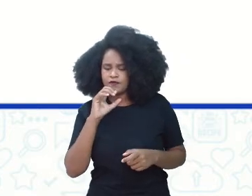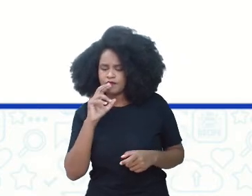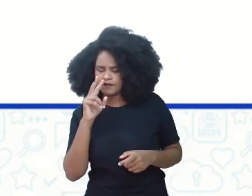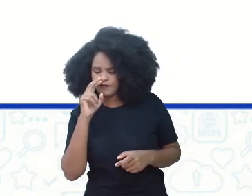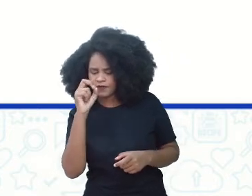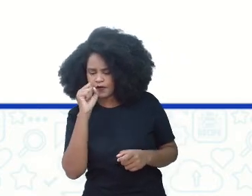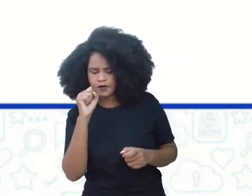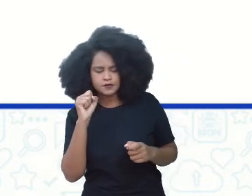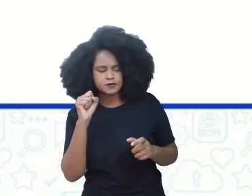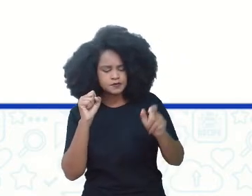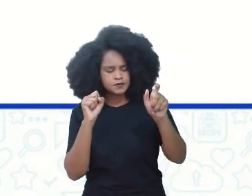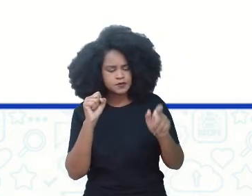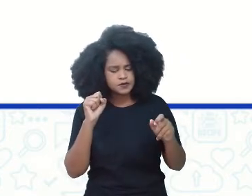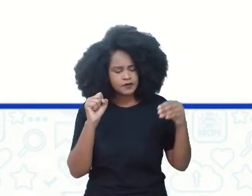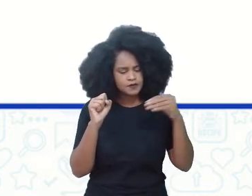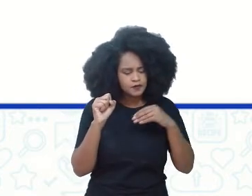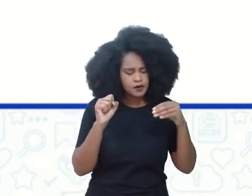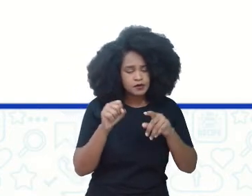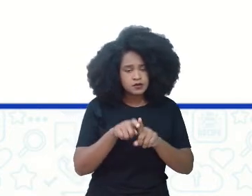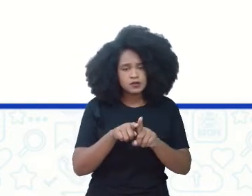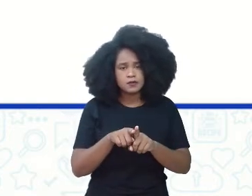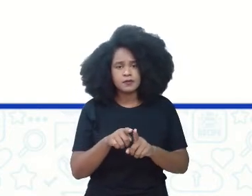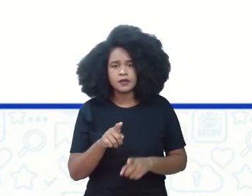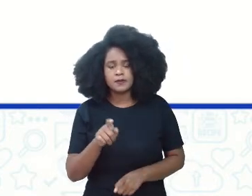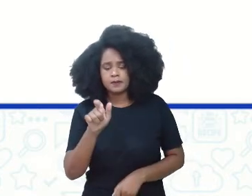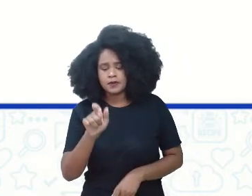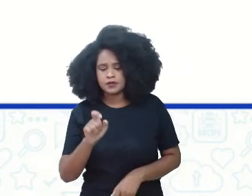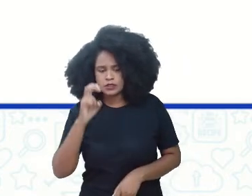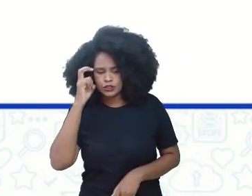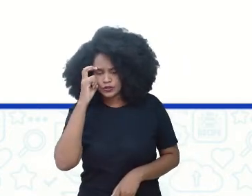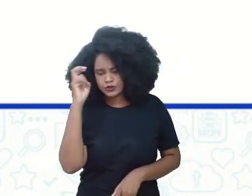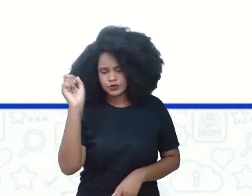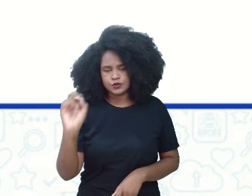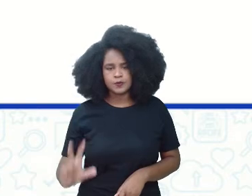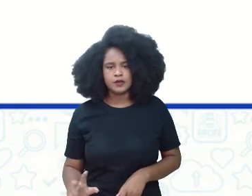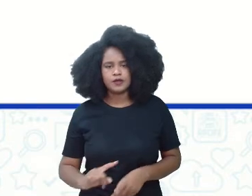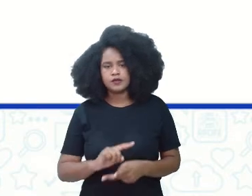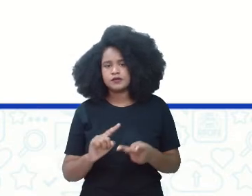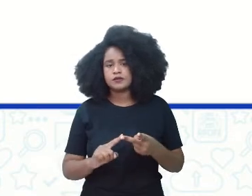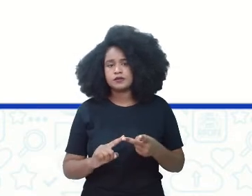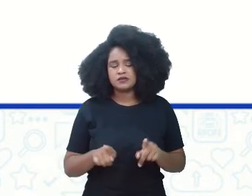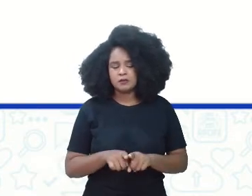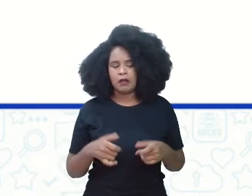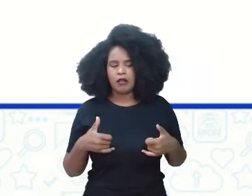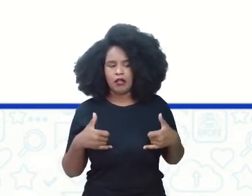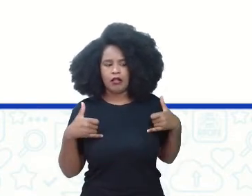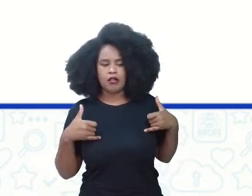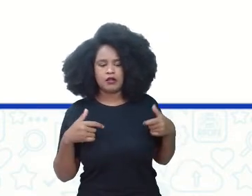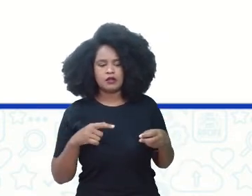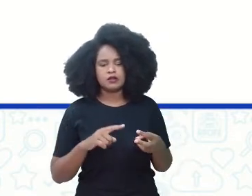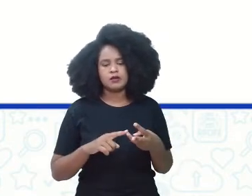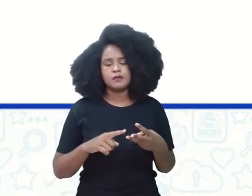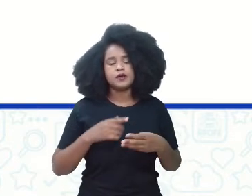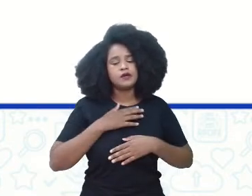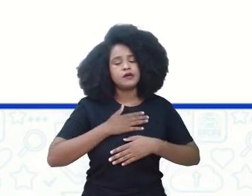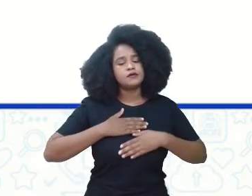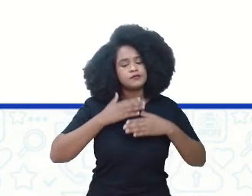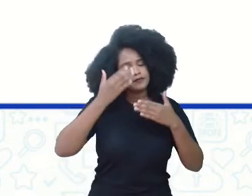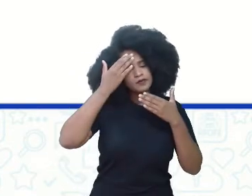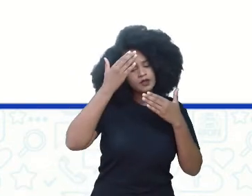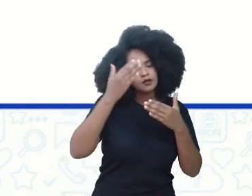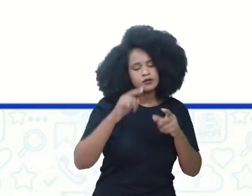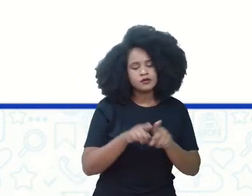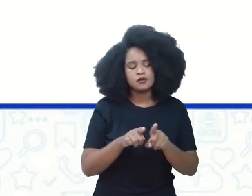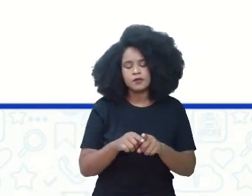a esperteza de alguns, a ganância, a gratidão, o ser bondoso,